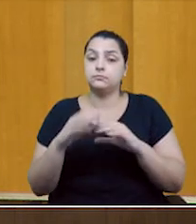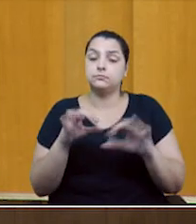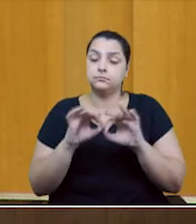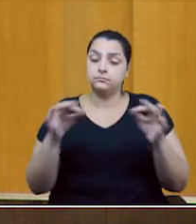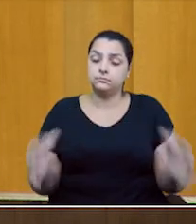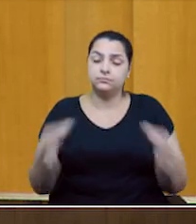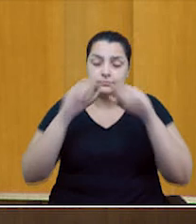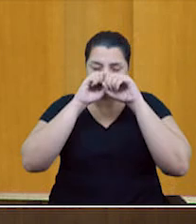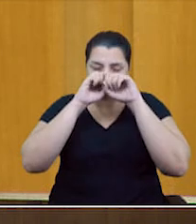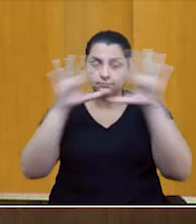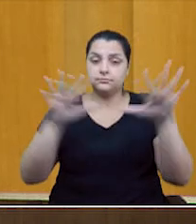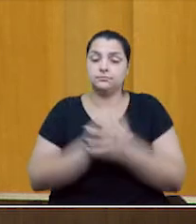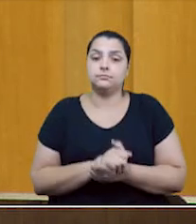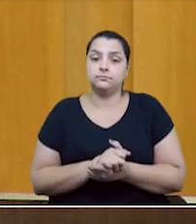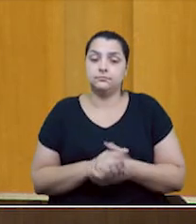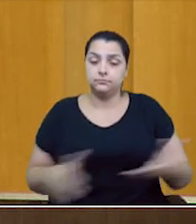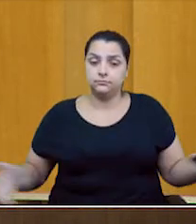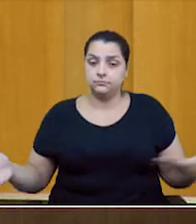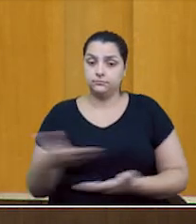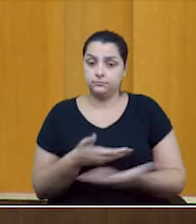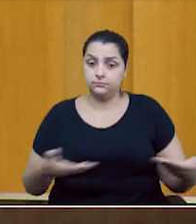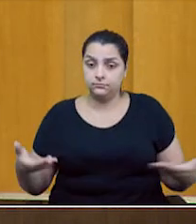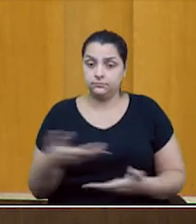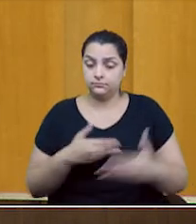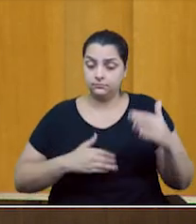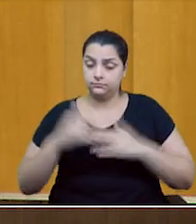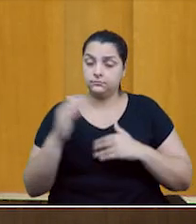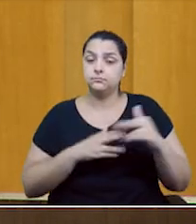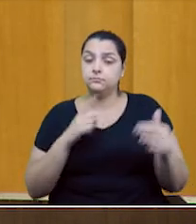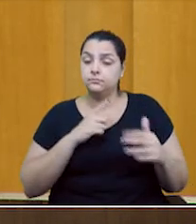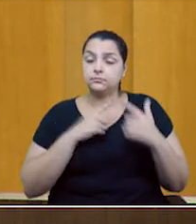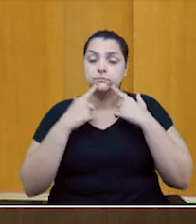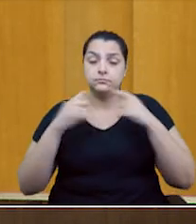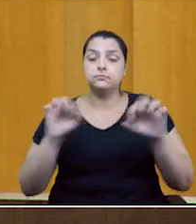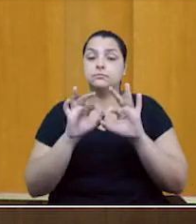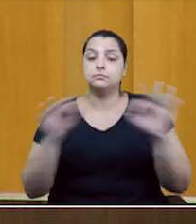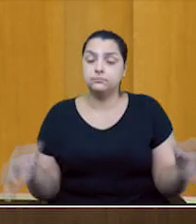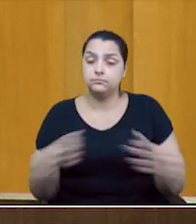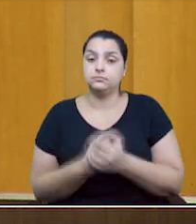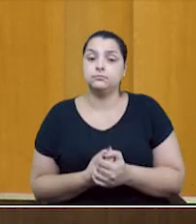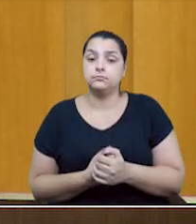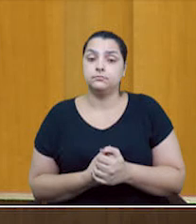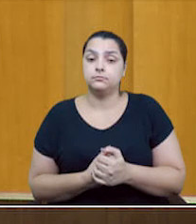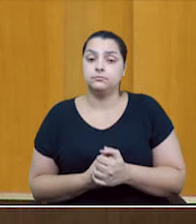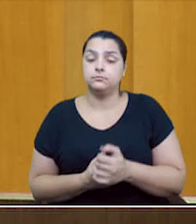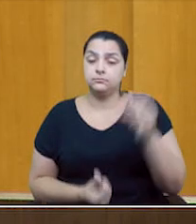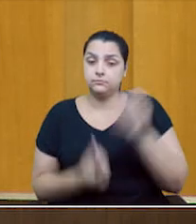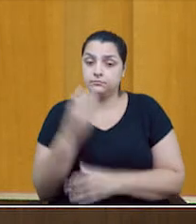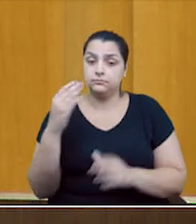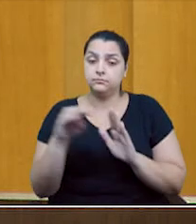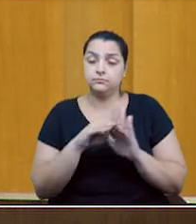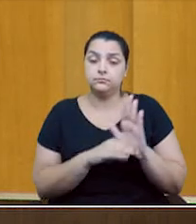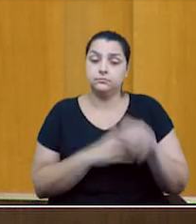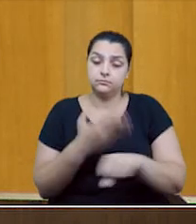O compartilhamento de boas práticas e recursos de linguagem simples. A criação de programas de treinamento conjunto